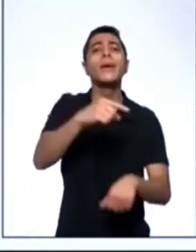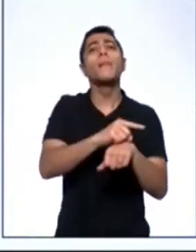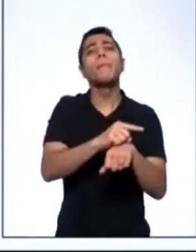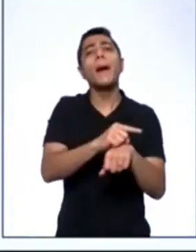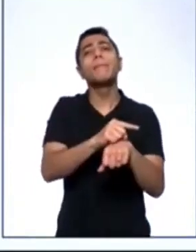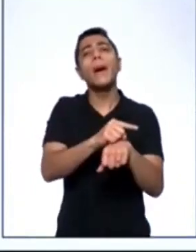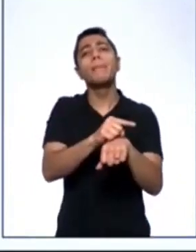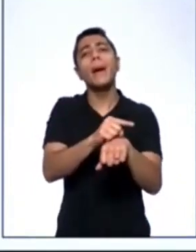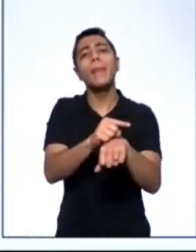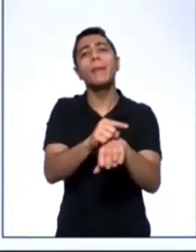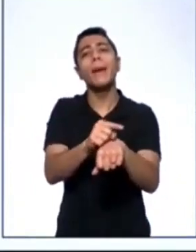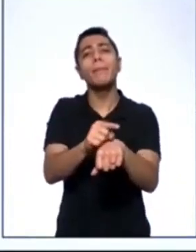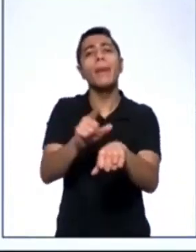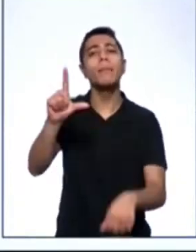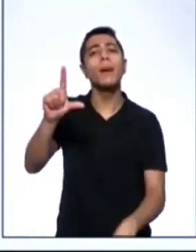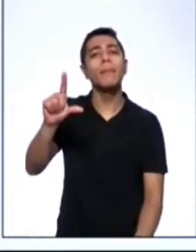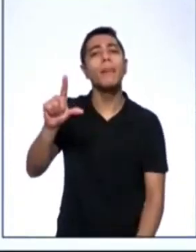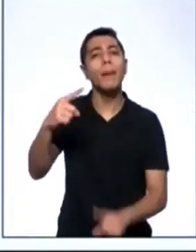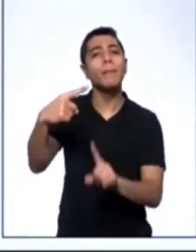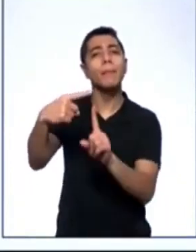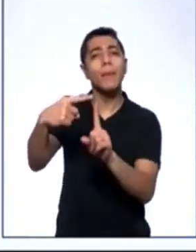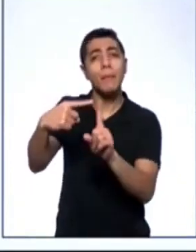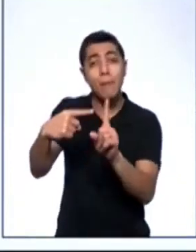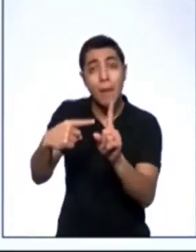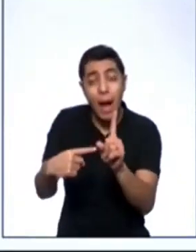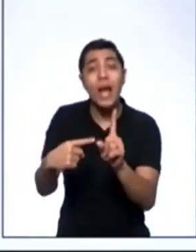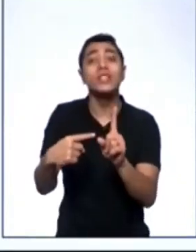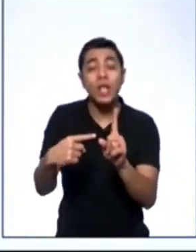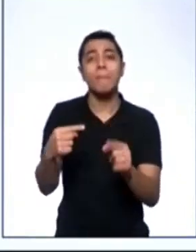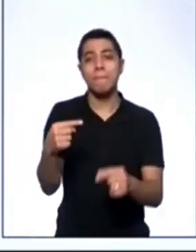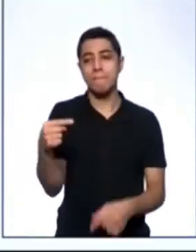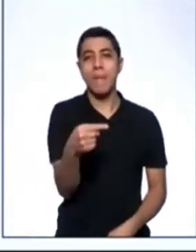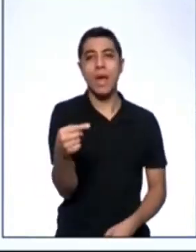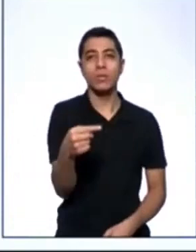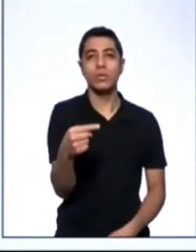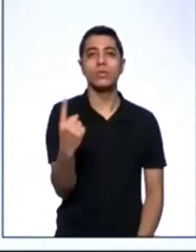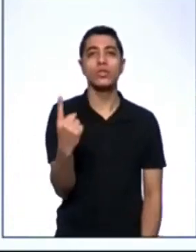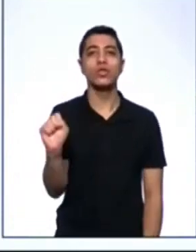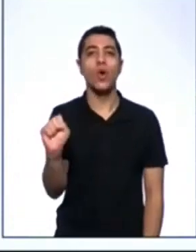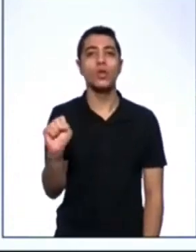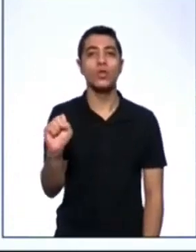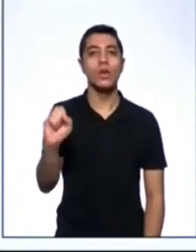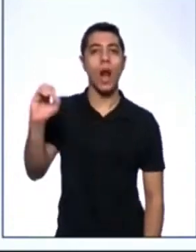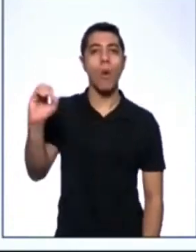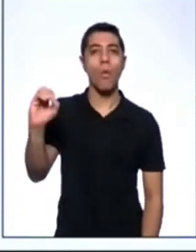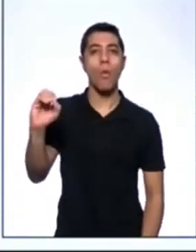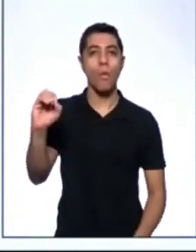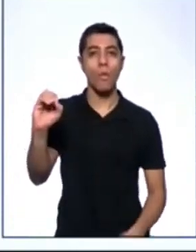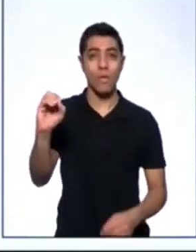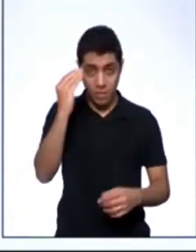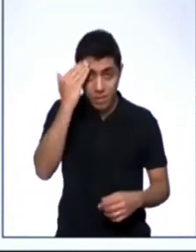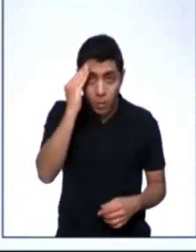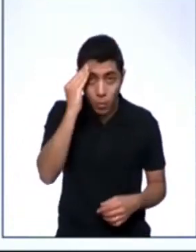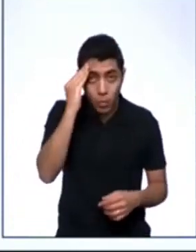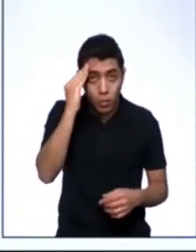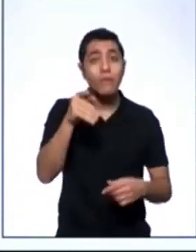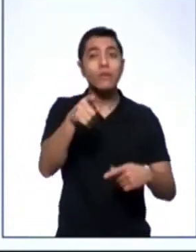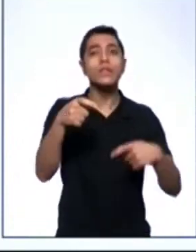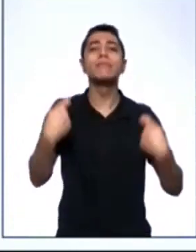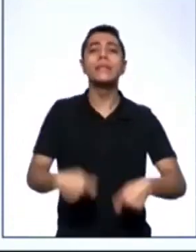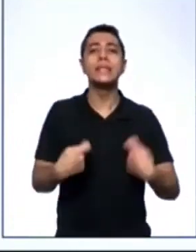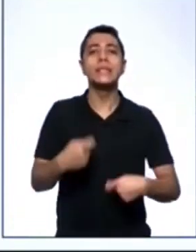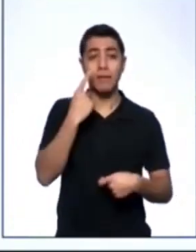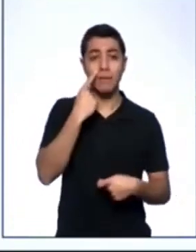galera você você tem que tirar do problema... Tá bom precisamos tirar do